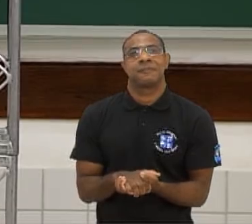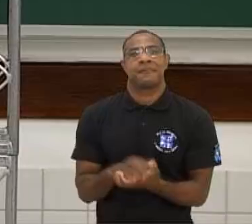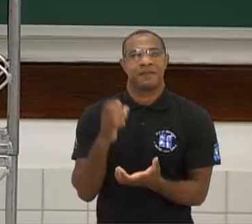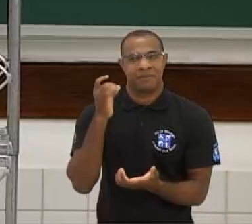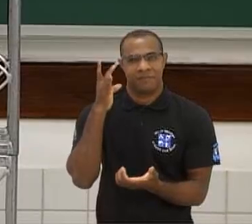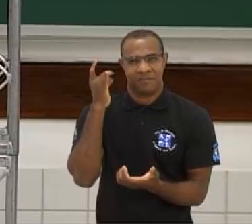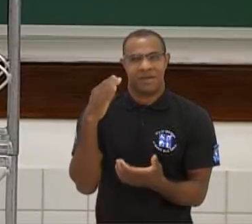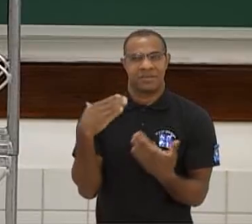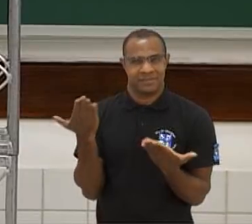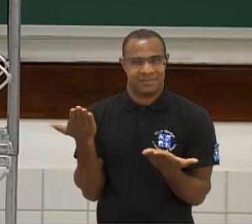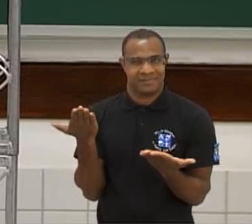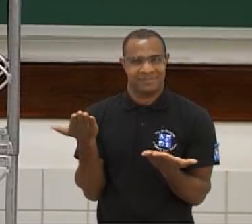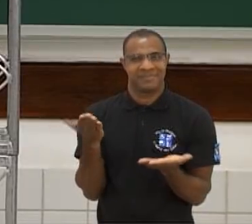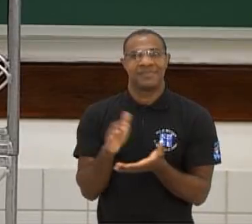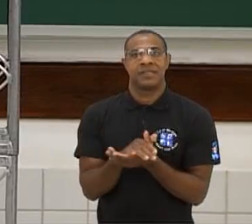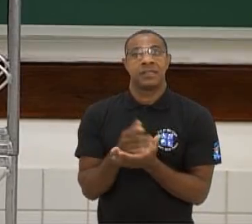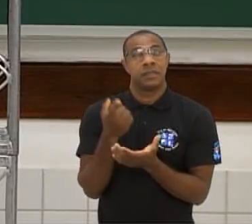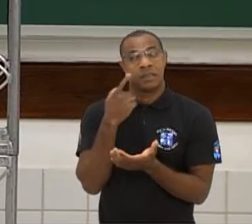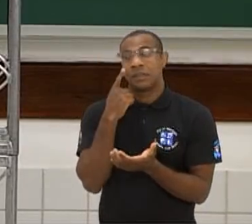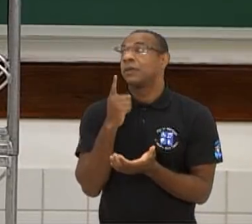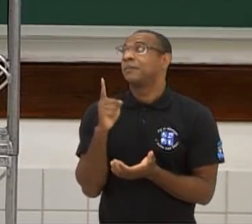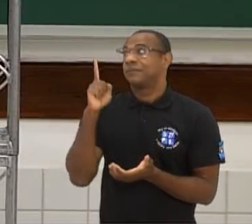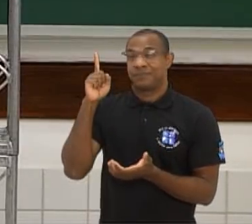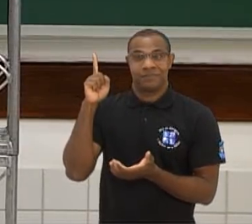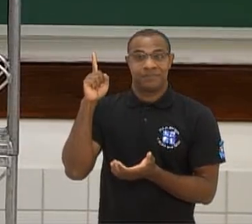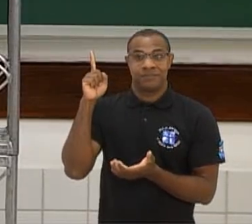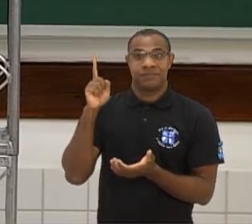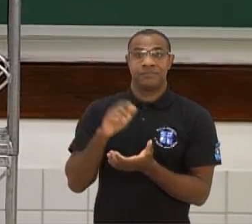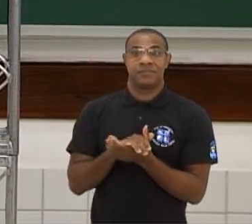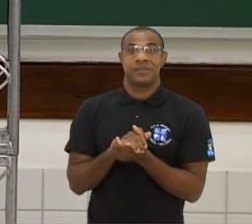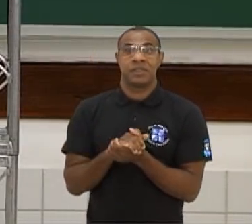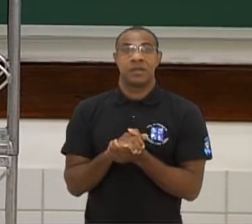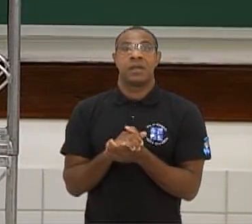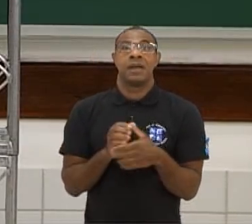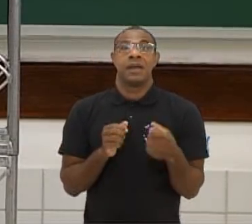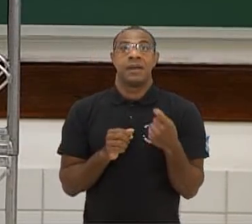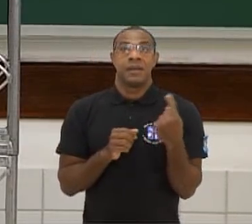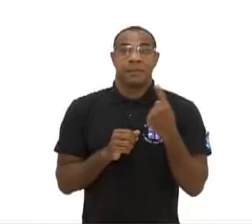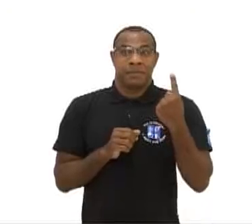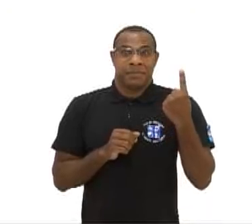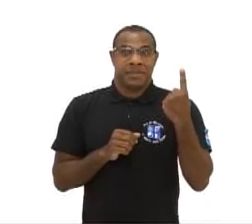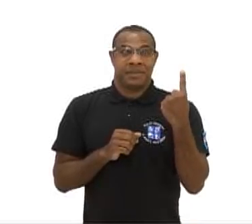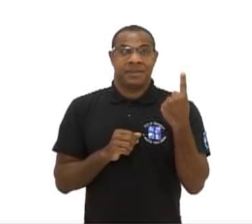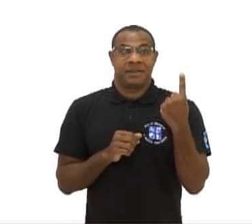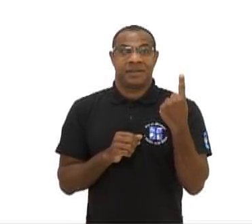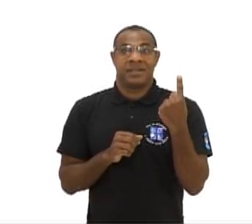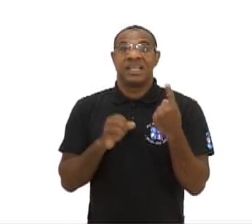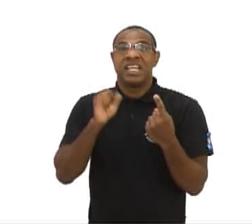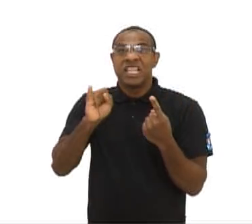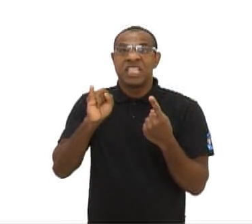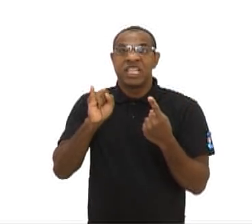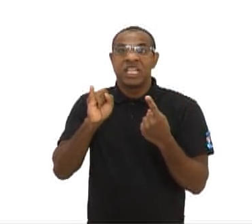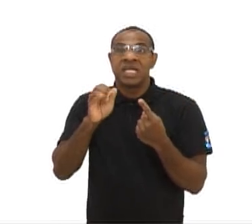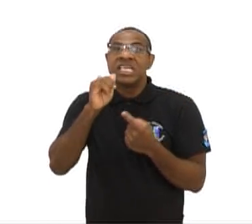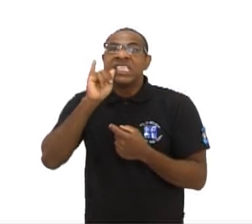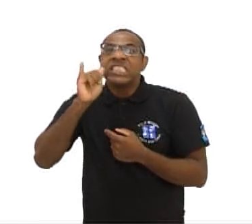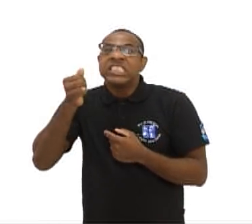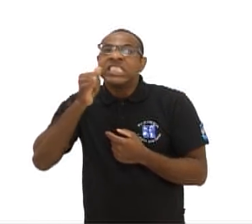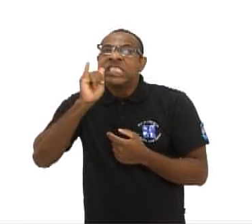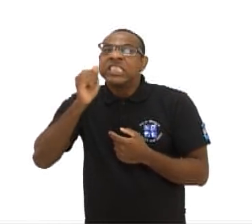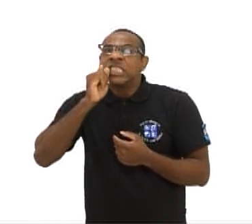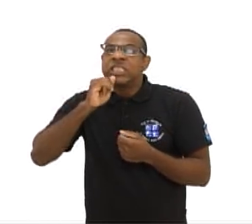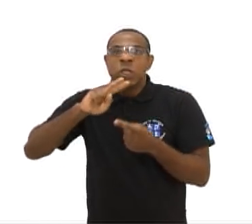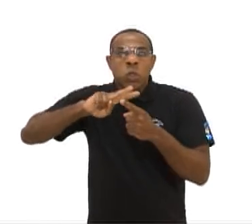Fácil esse, né, galera? Então, olha aqui, eu tenho a primeira afirmativa. Se dobrarmos o comprimento do